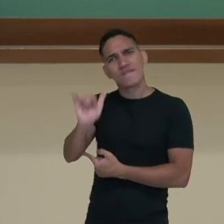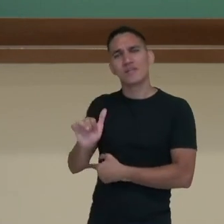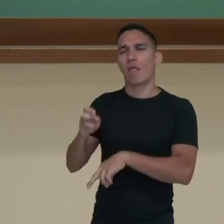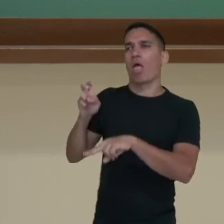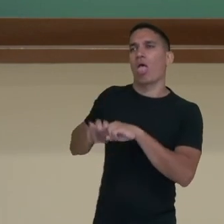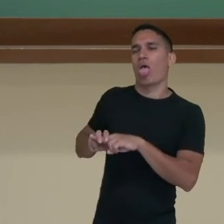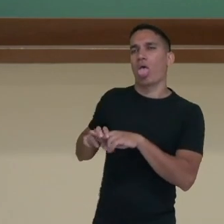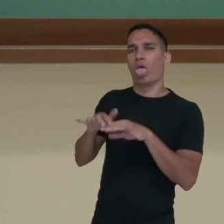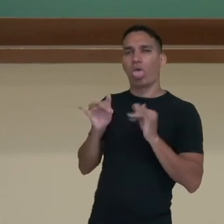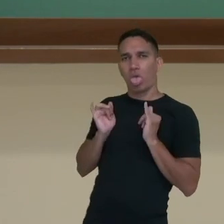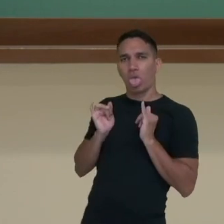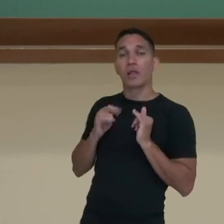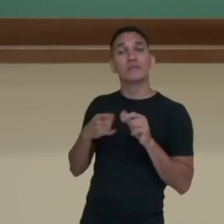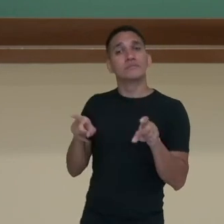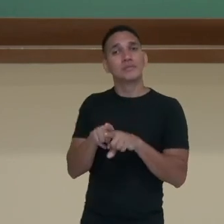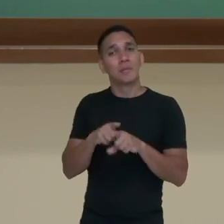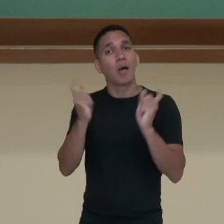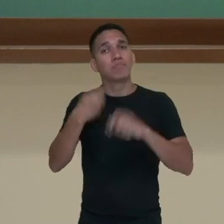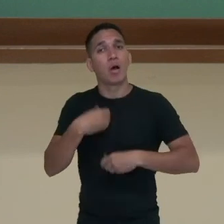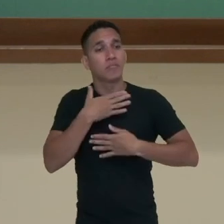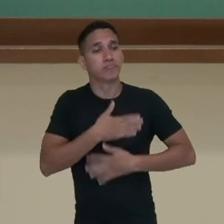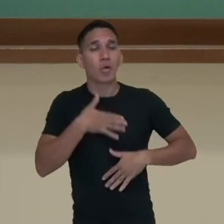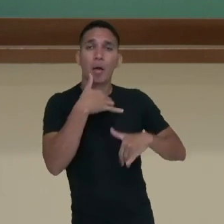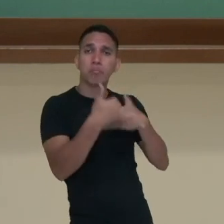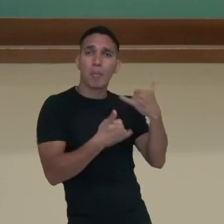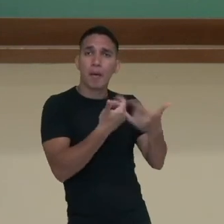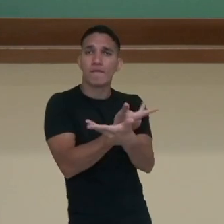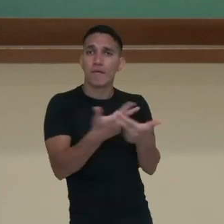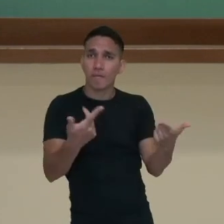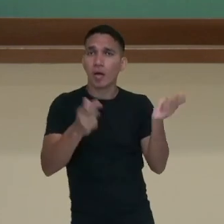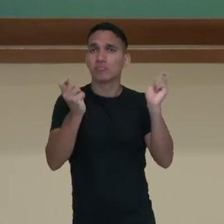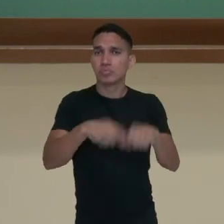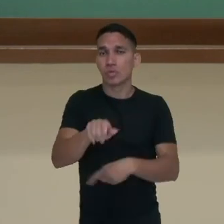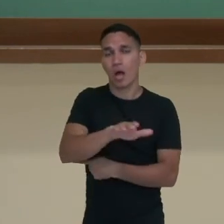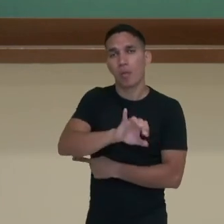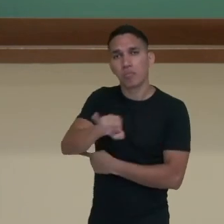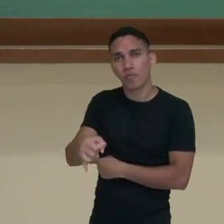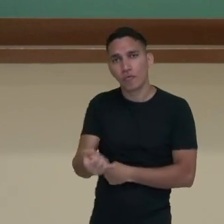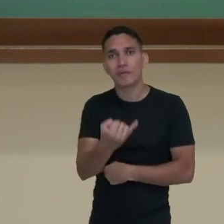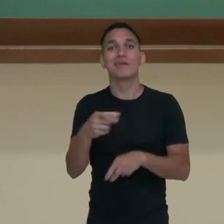trazendo ali para a tua recreação, né? Pode estar